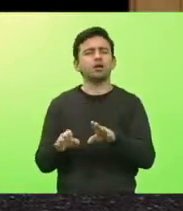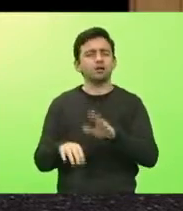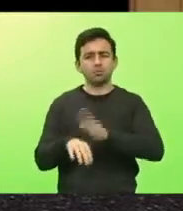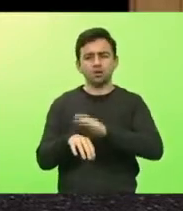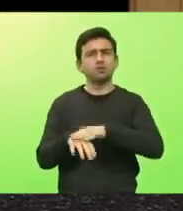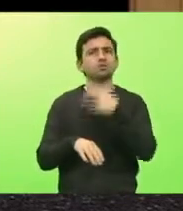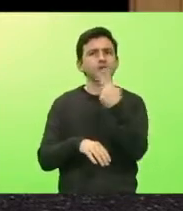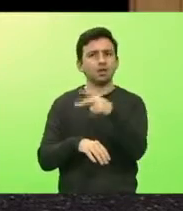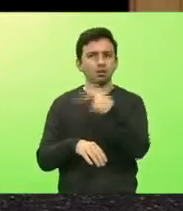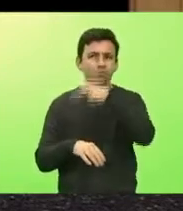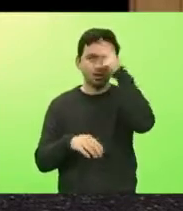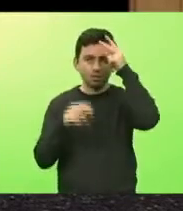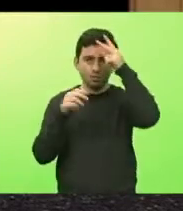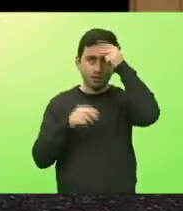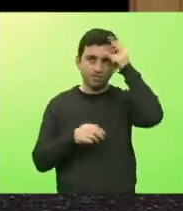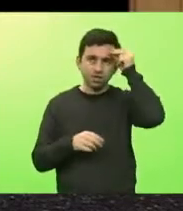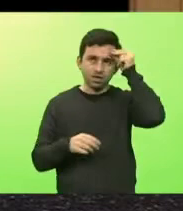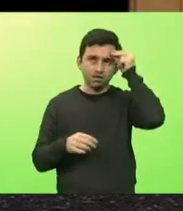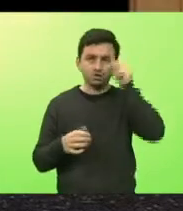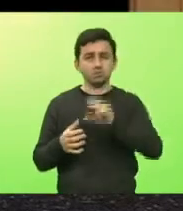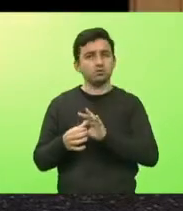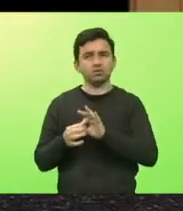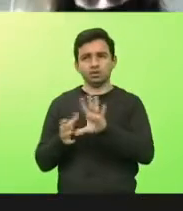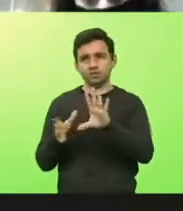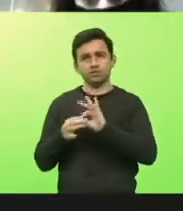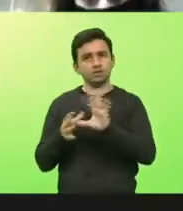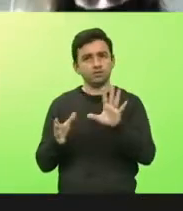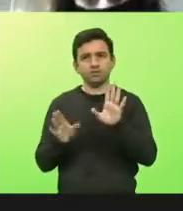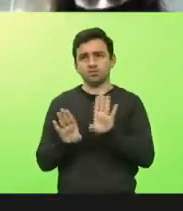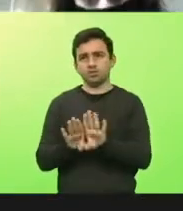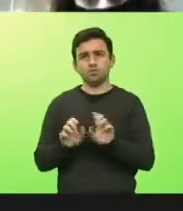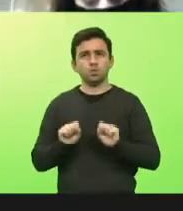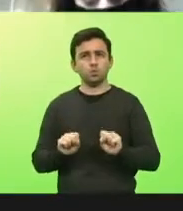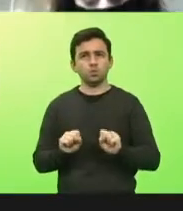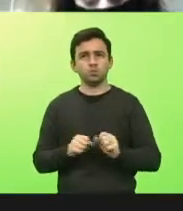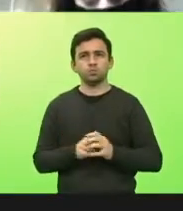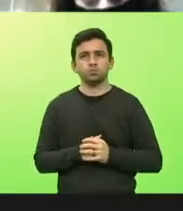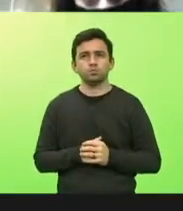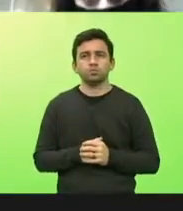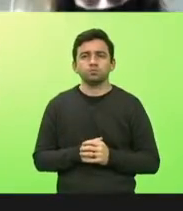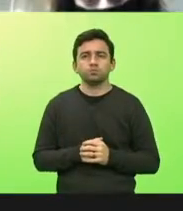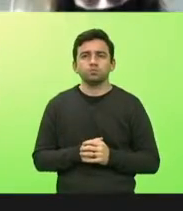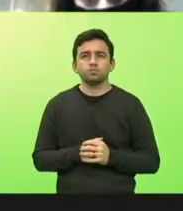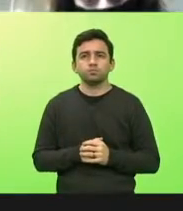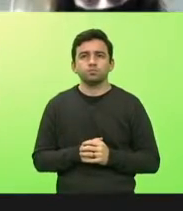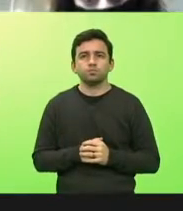de fechamento. A gente não está tirando esse poder. Deputada Luciana Carminati.